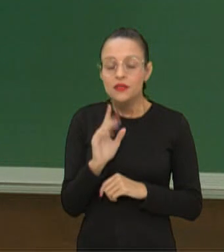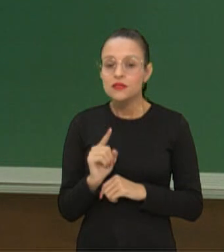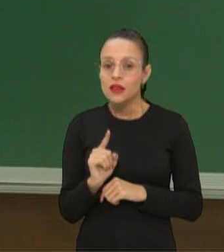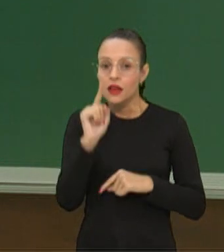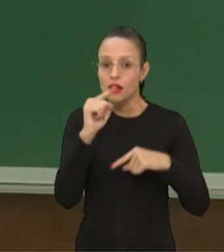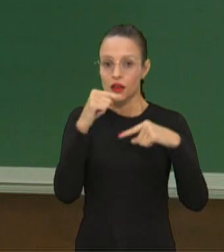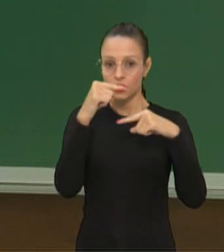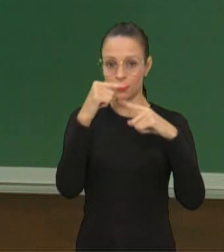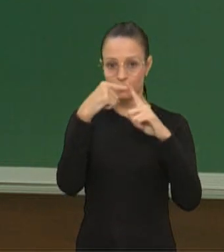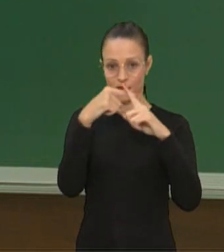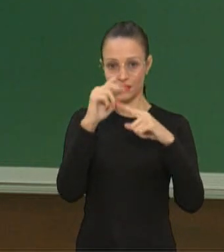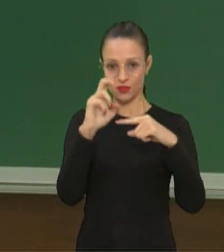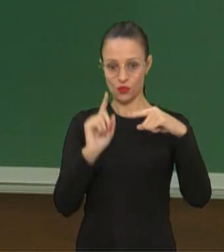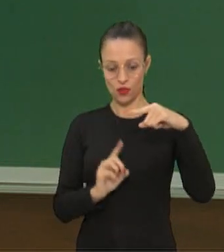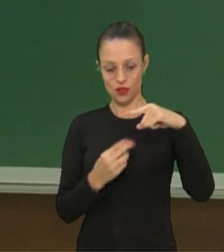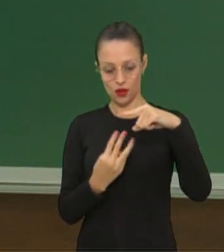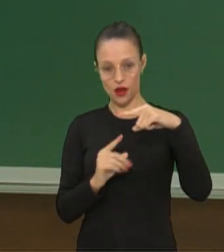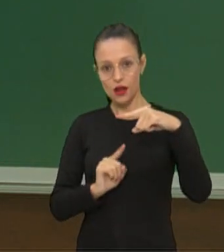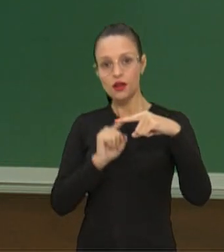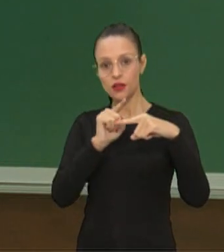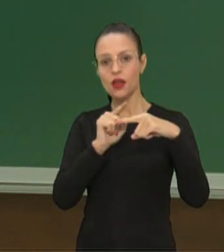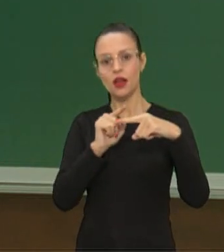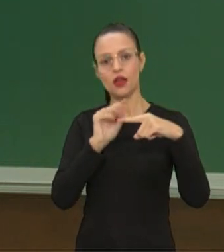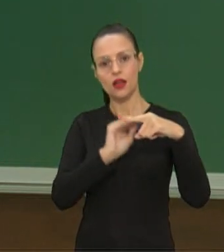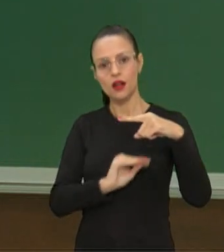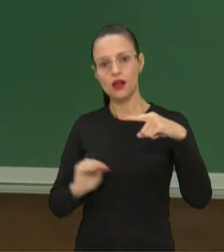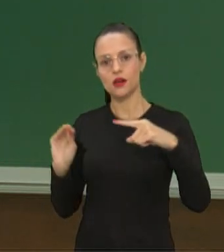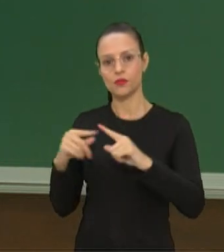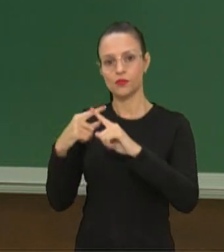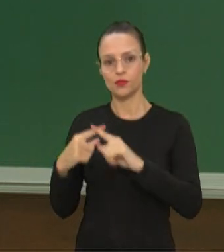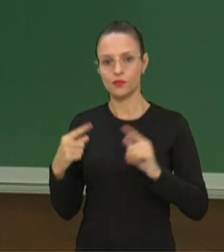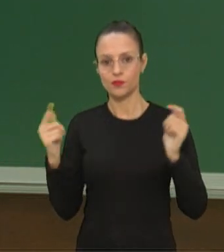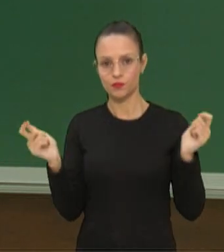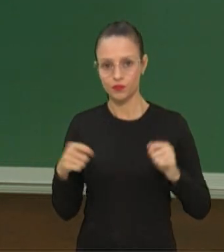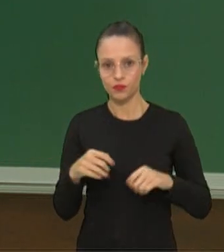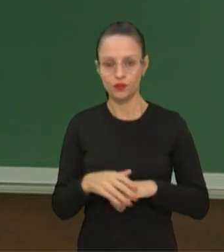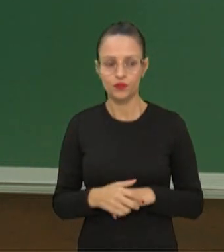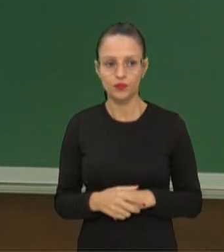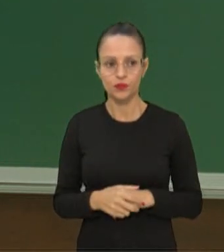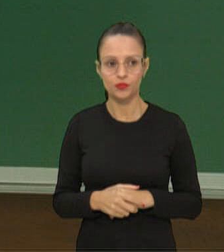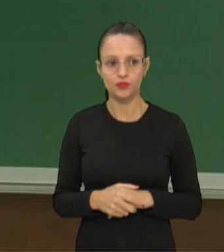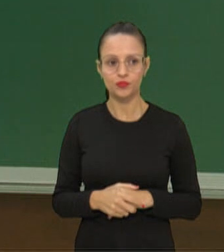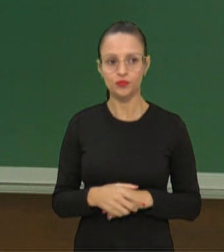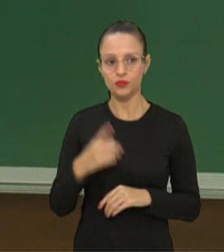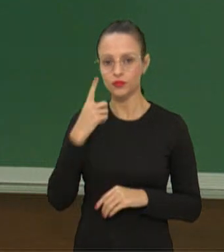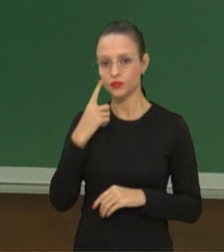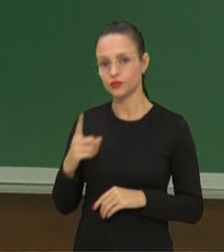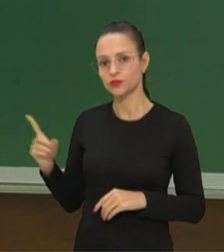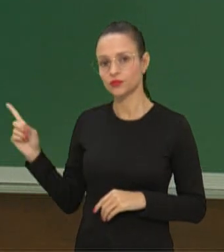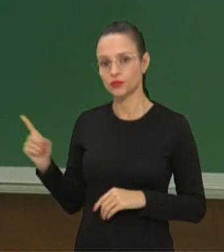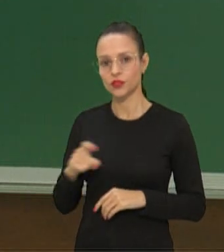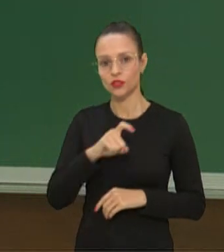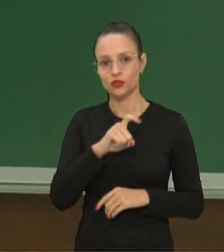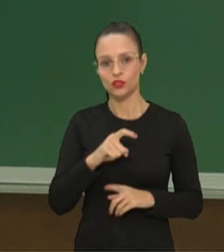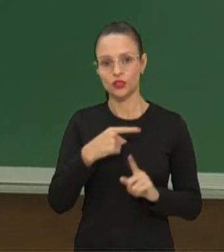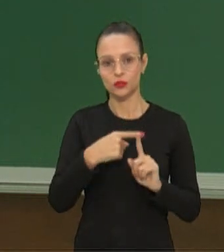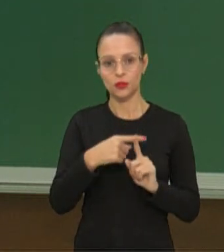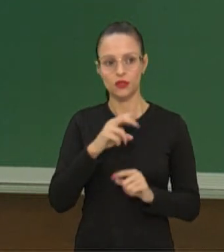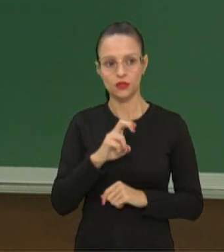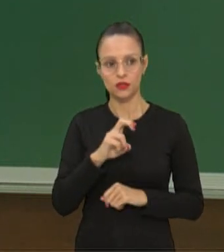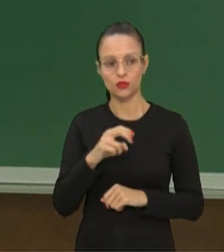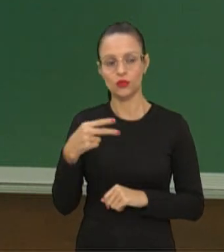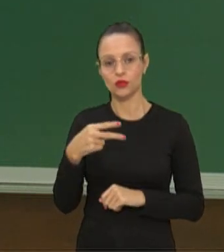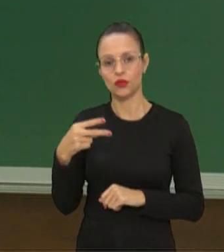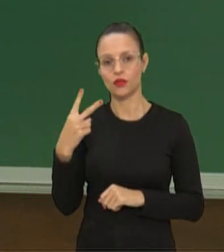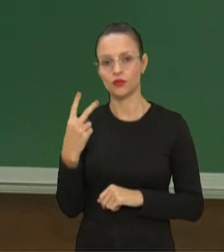cima do 3, aí eu posso passar o 3 multiplicando sem problema, tá? Então, olha lá, x mais 5 é 28 vezes